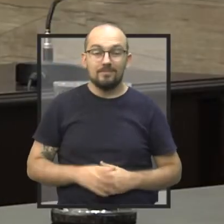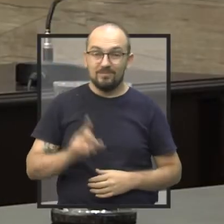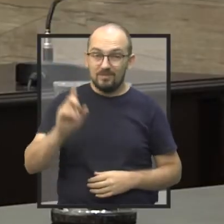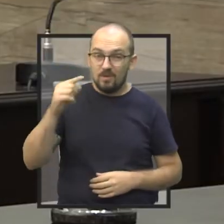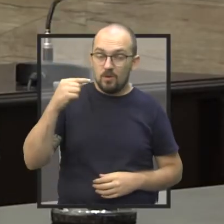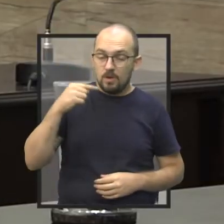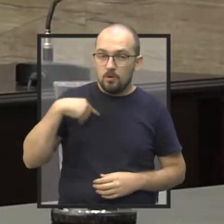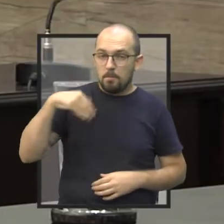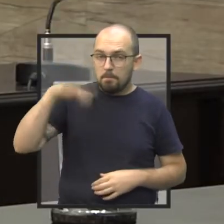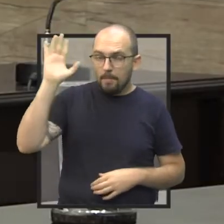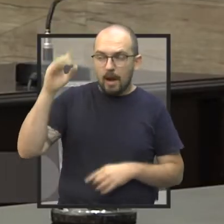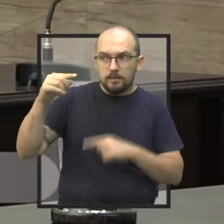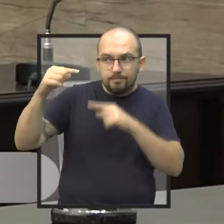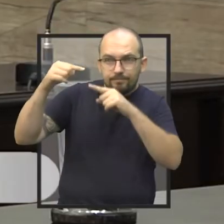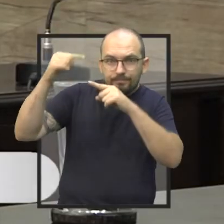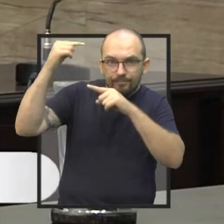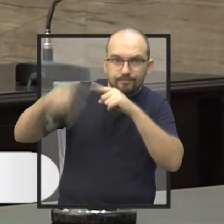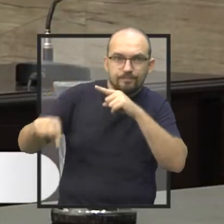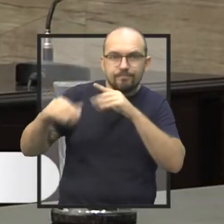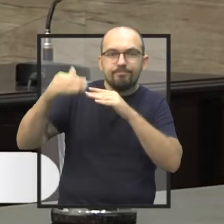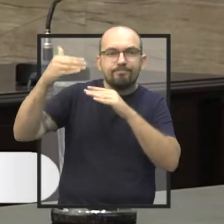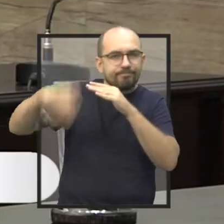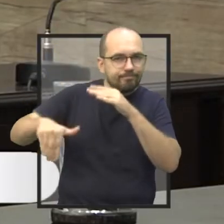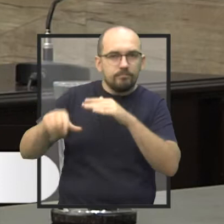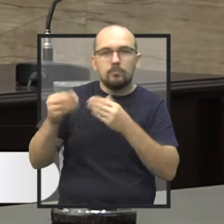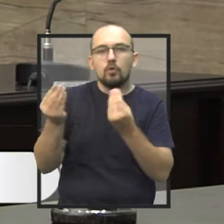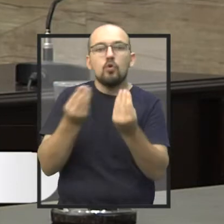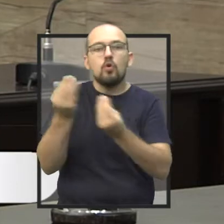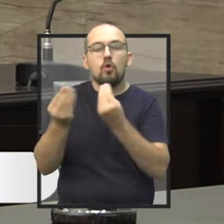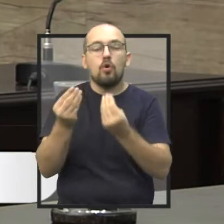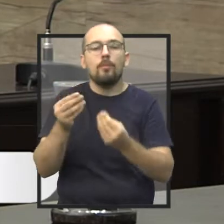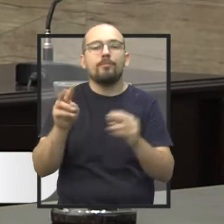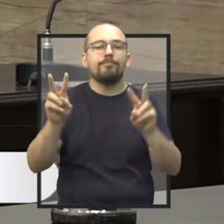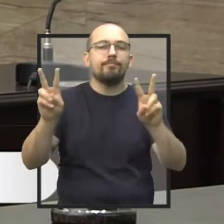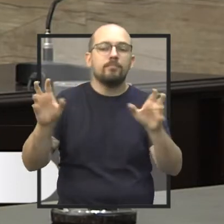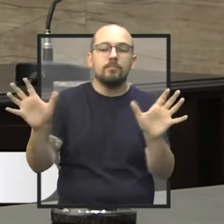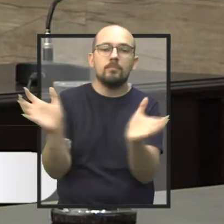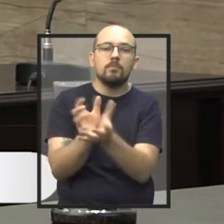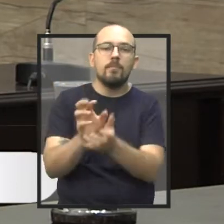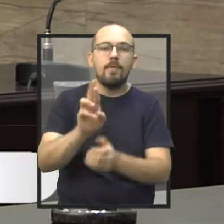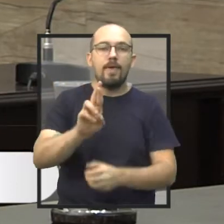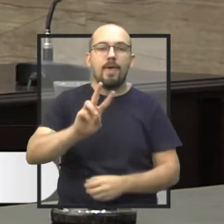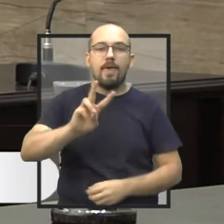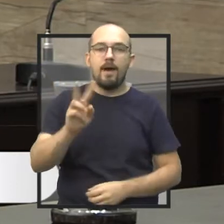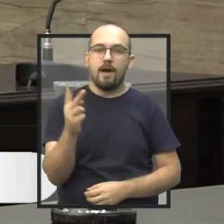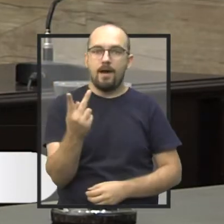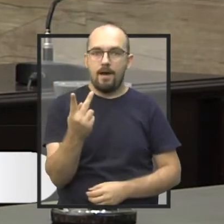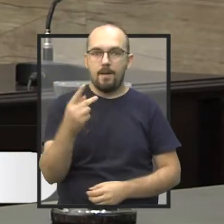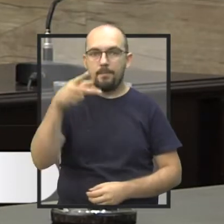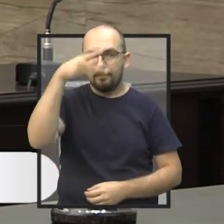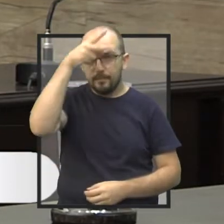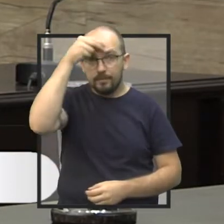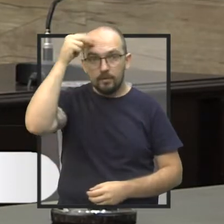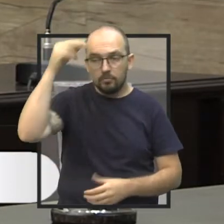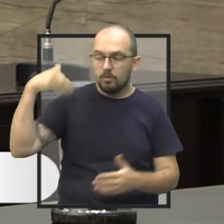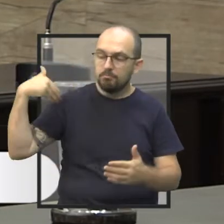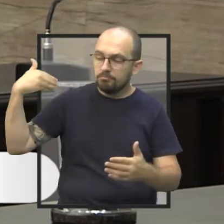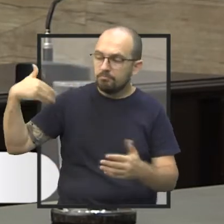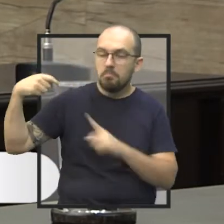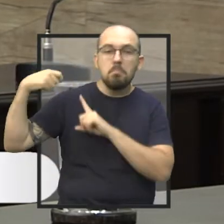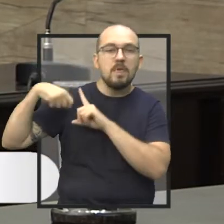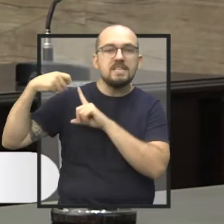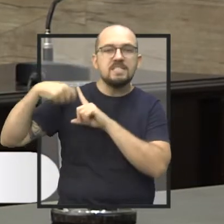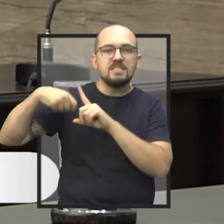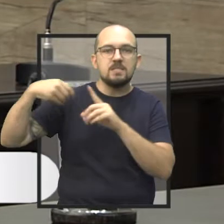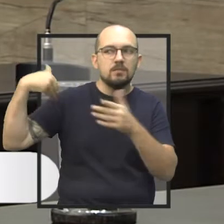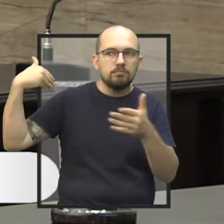sido como a condução para com recursos humanos da Prefeitura tem sido levada nesses últimos meses